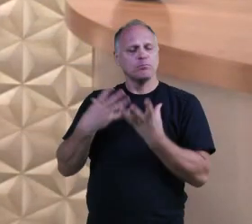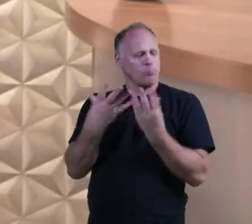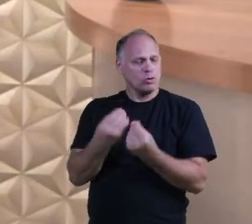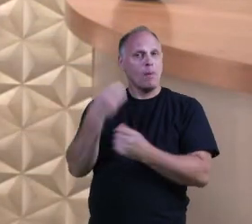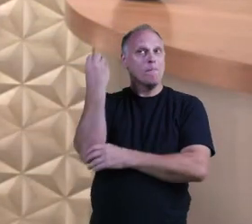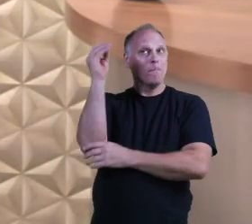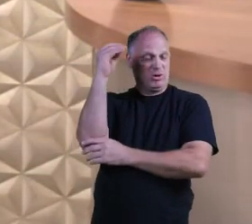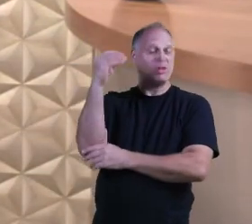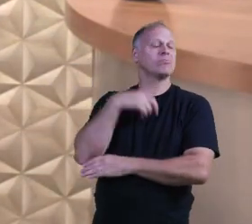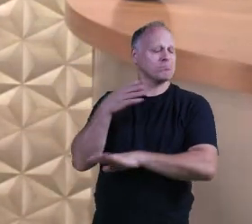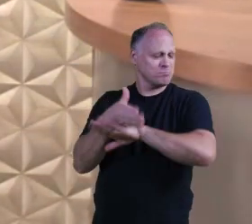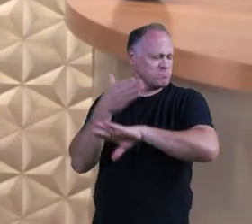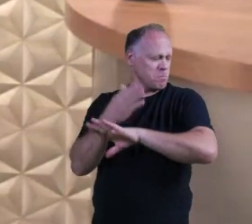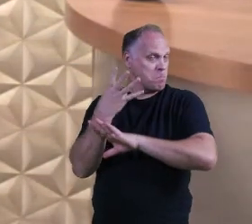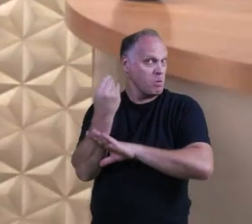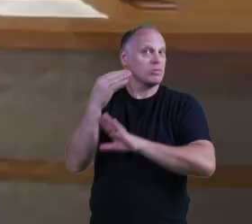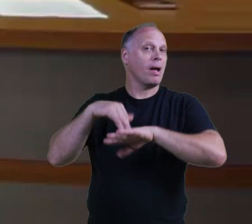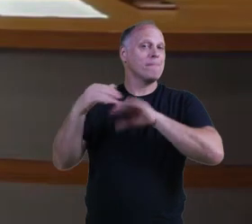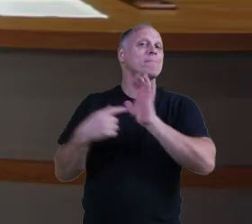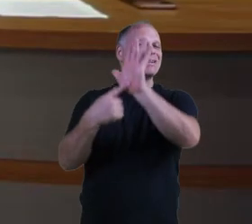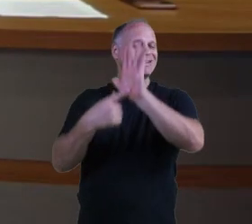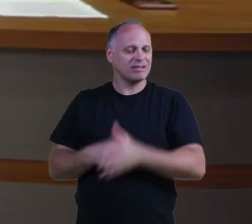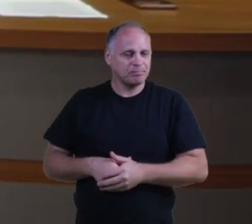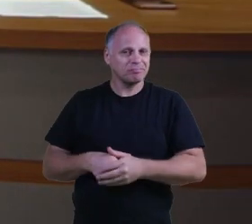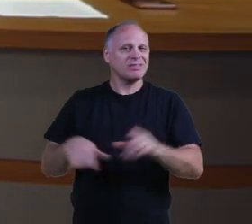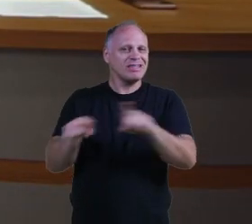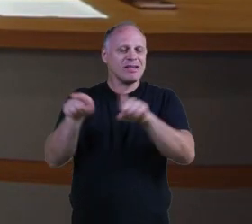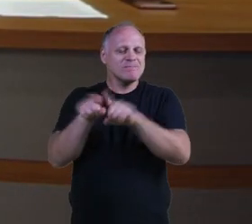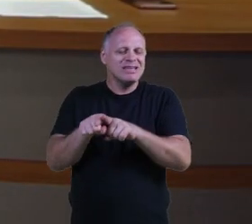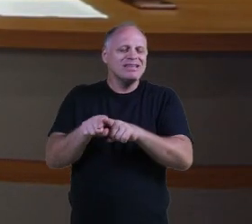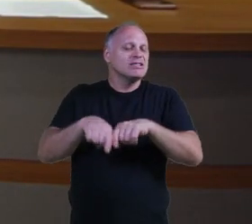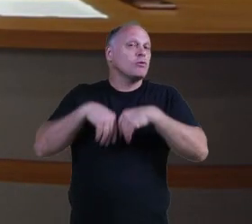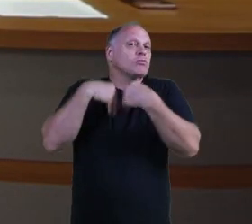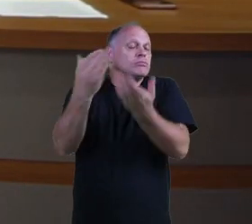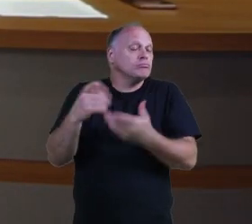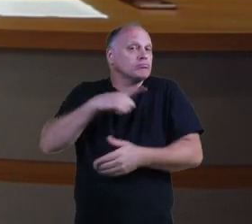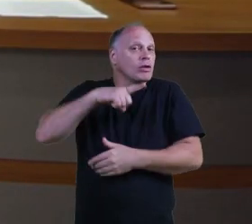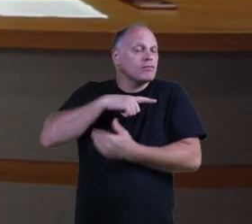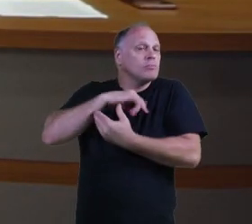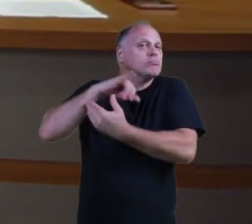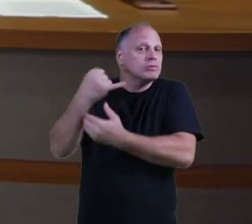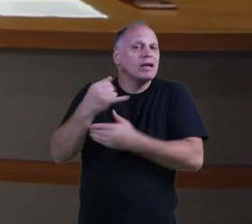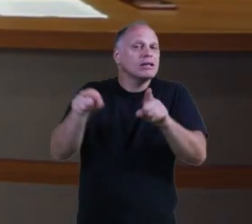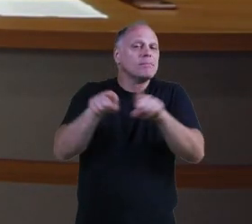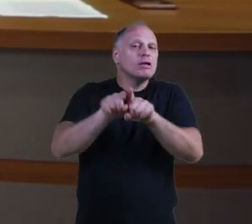tocava pelo estado e tocamos muito em Porto Alegre.